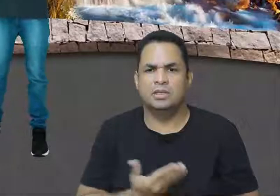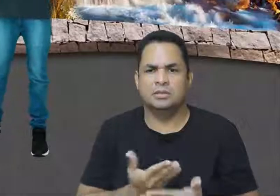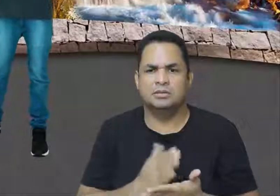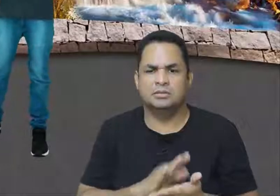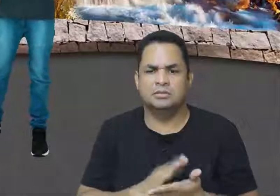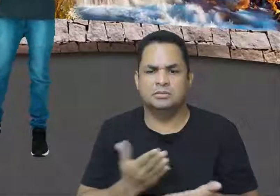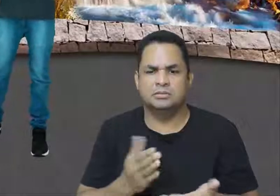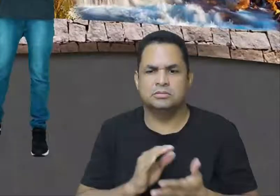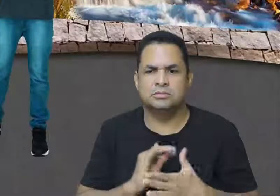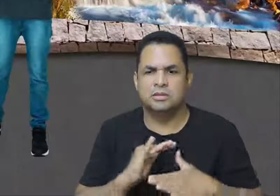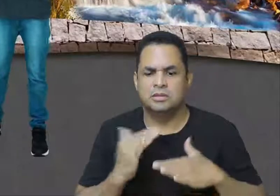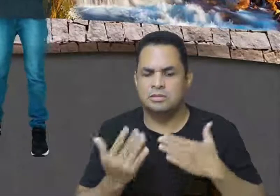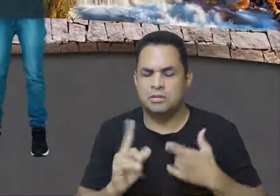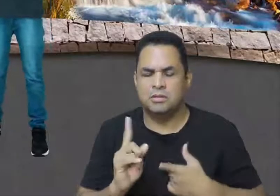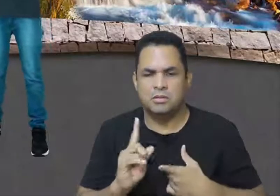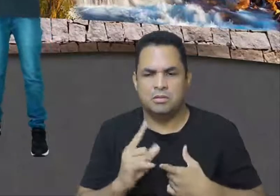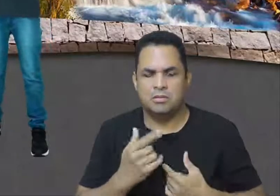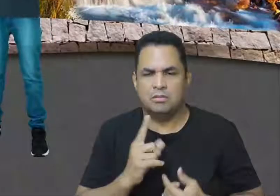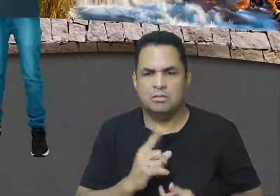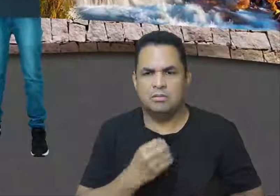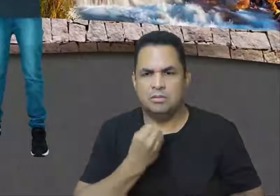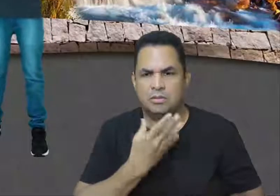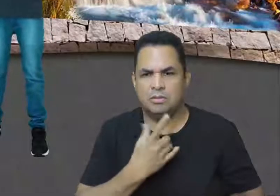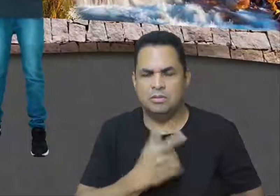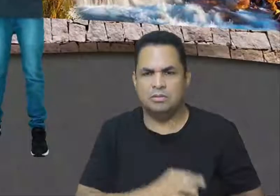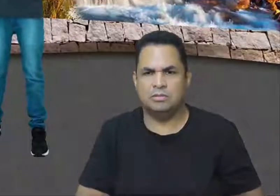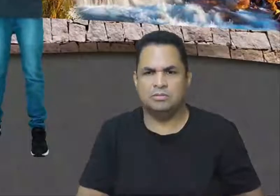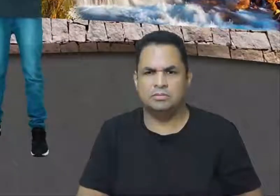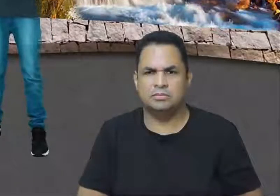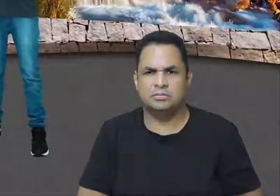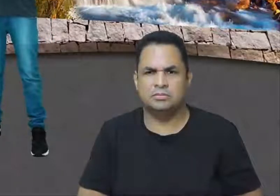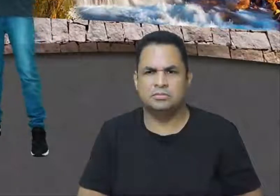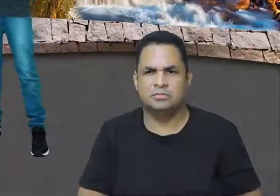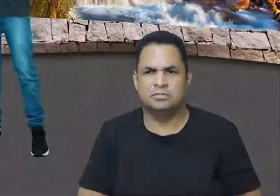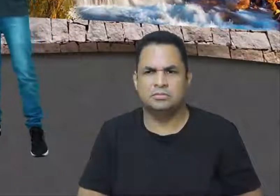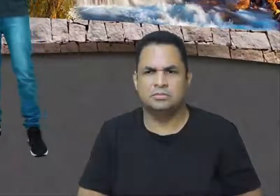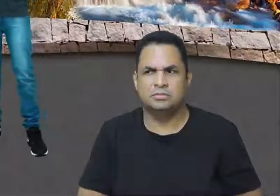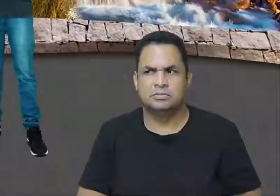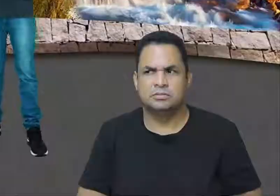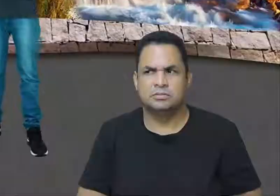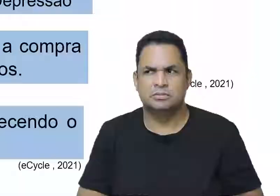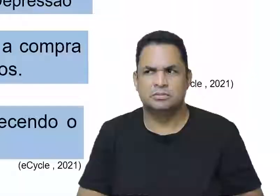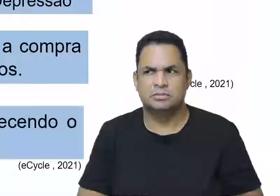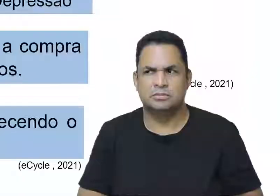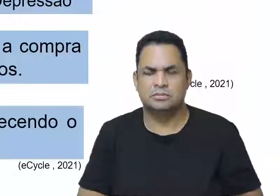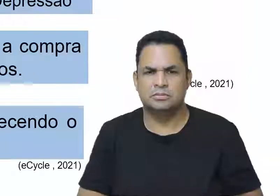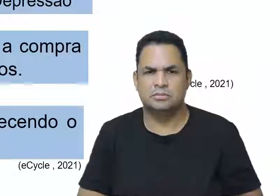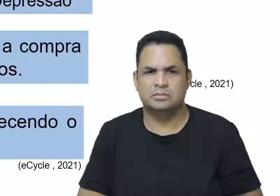que a pandemia foi muito bom, não. Não foi isso, ok? Vamos em frente.